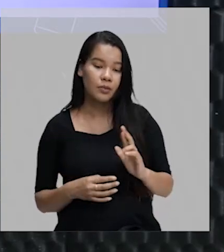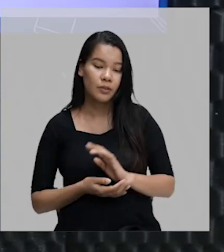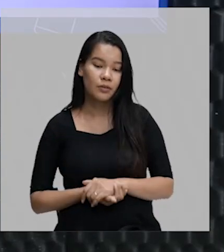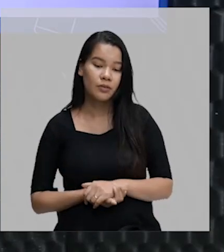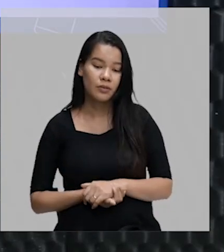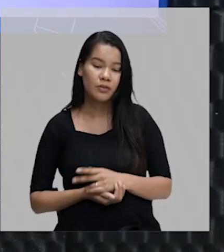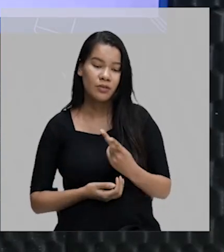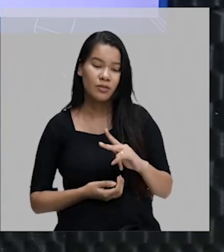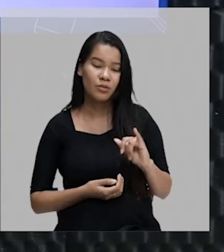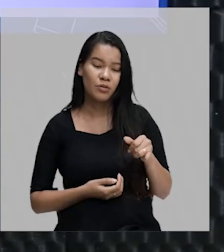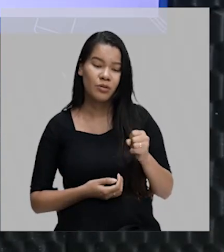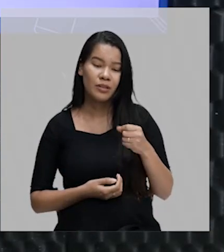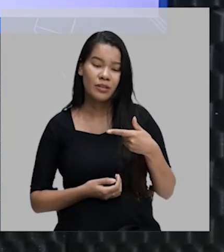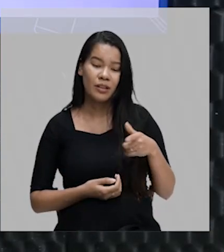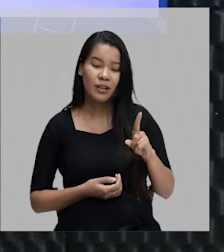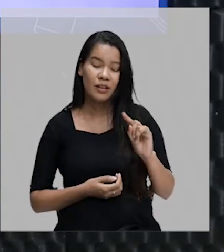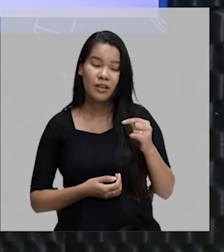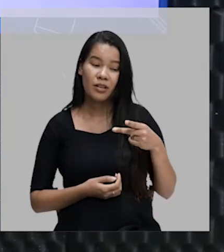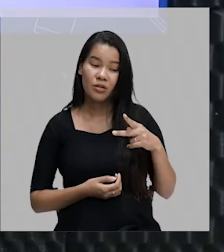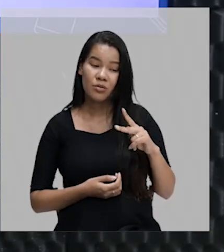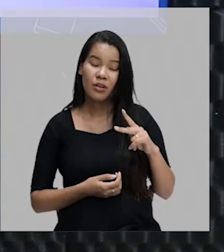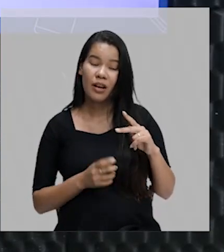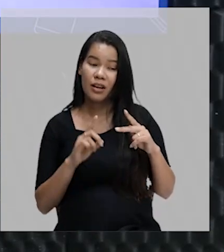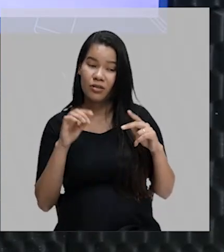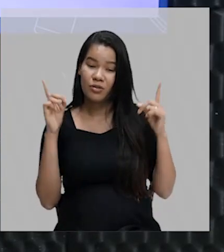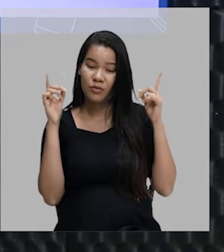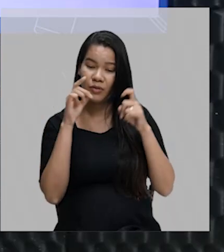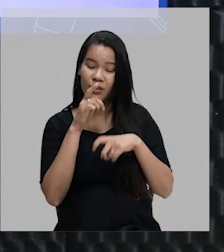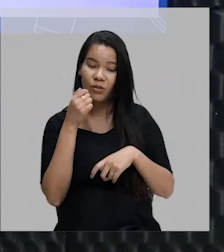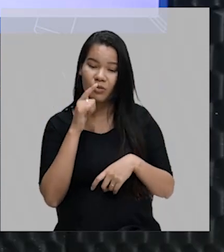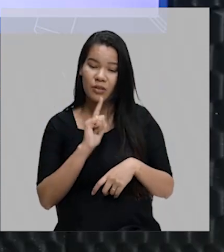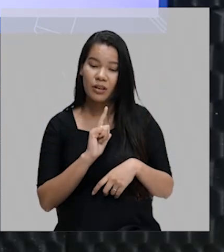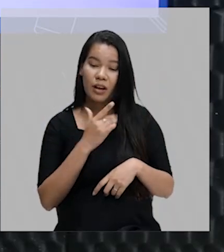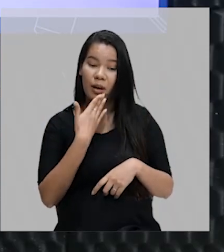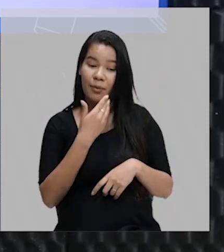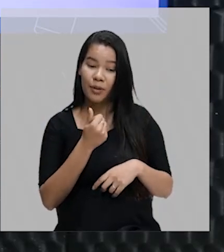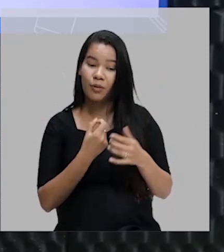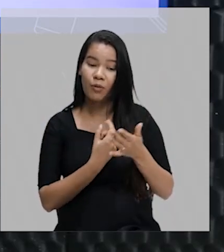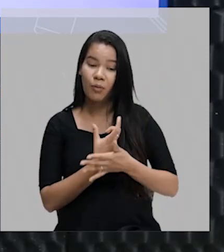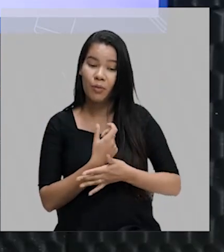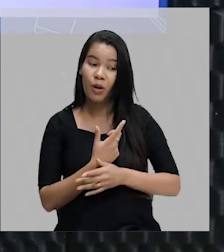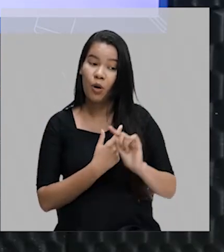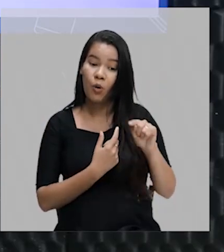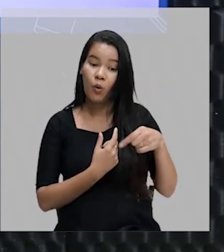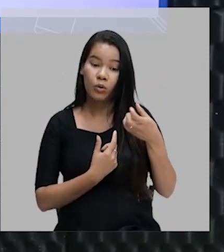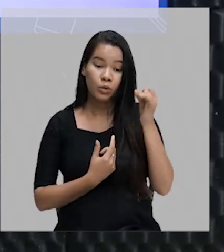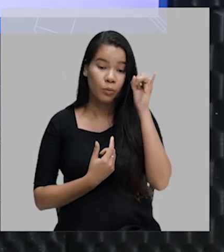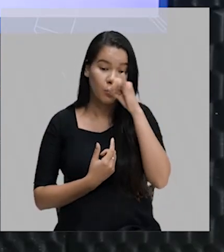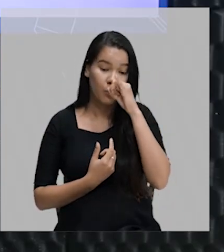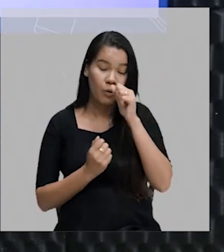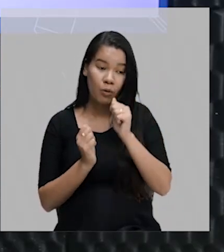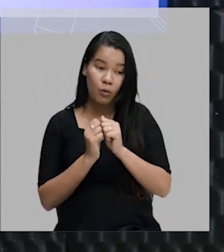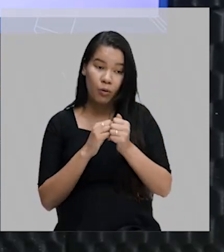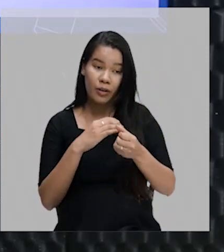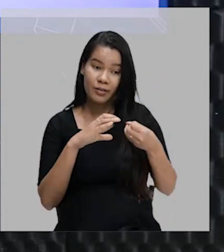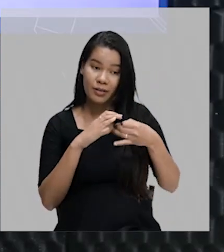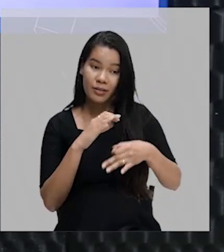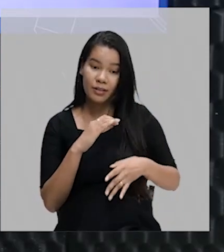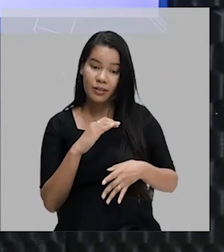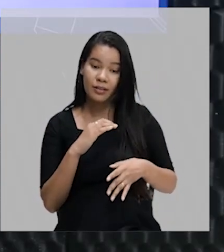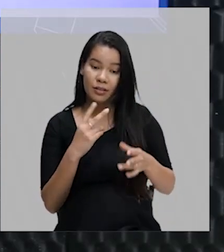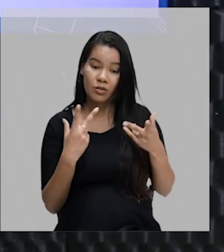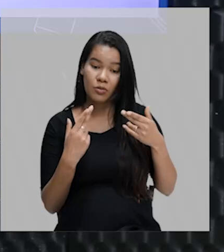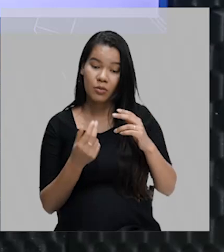José, isto vai ser muito difícil de conseguir. Melhor o senhor comprar outro porco com esse leitão, né?